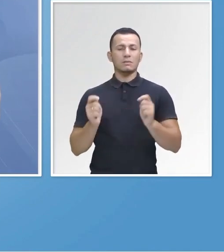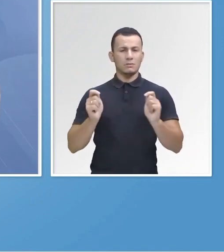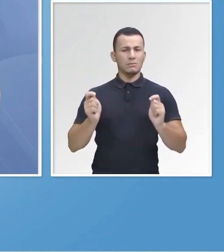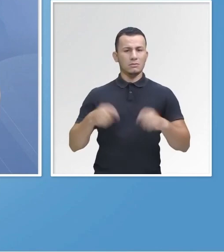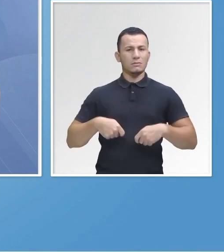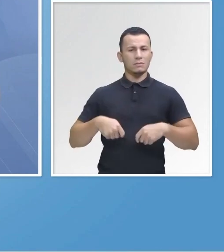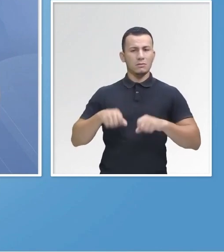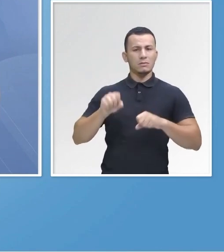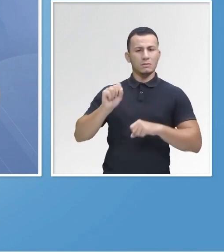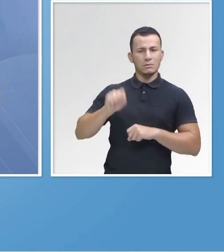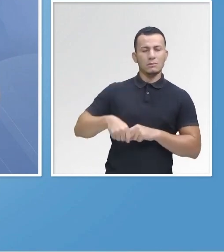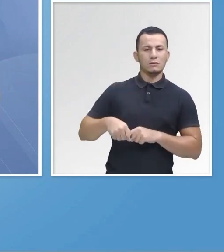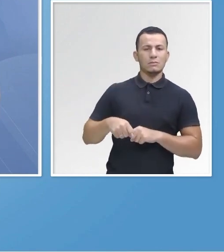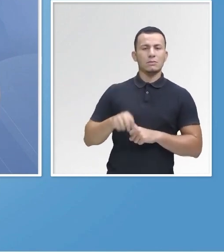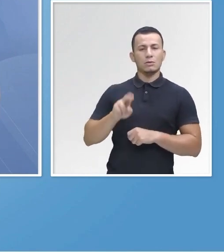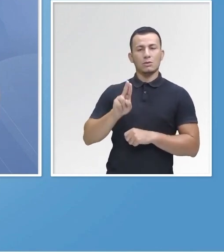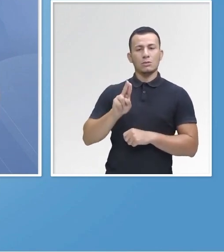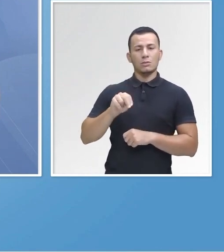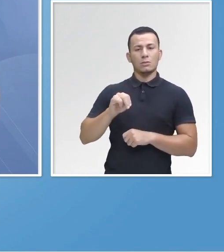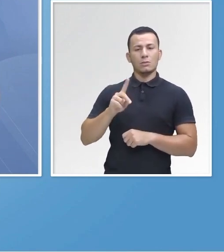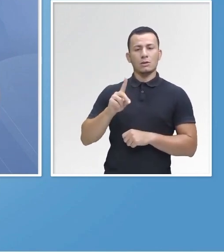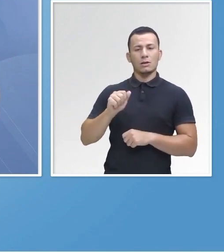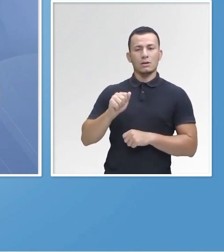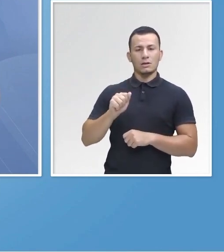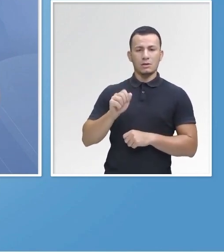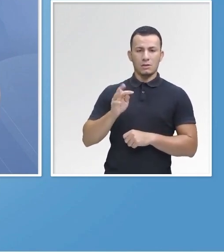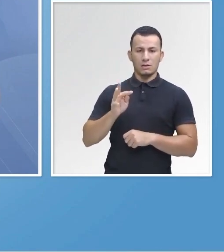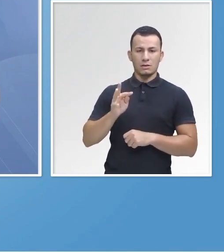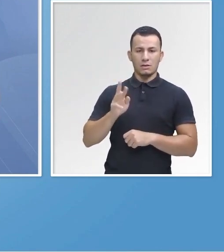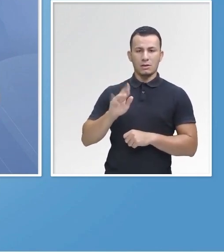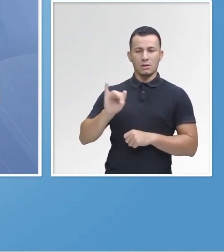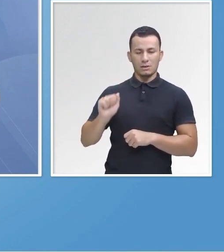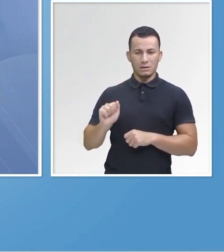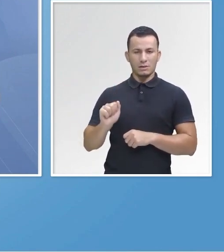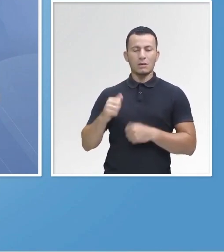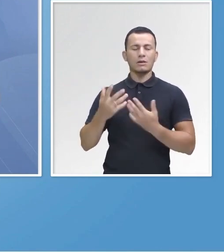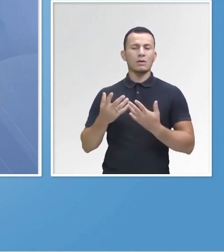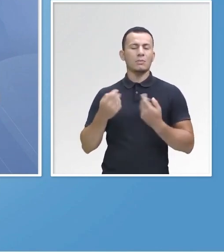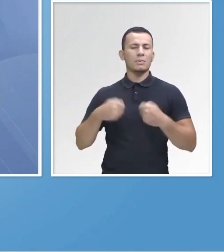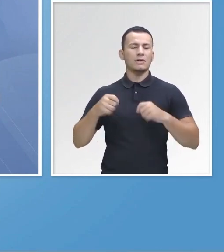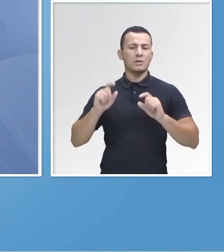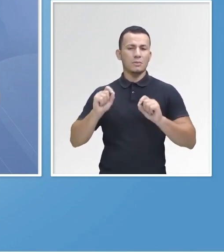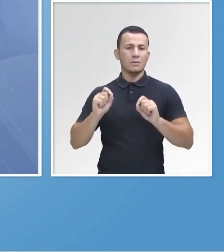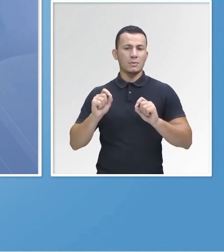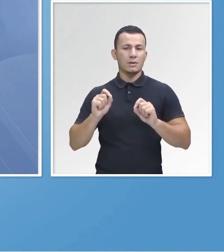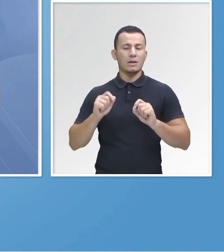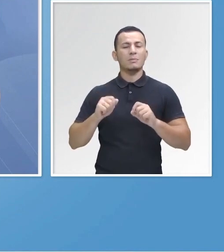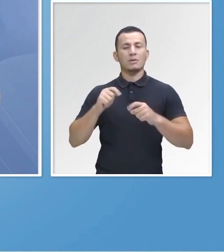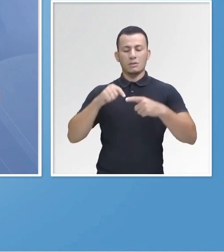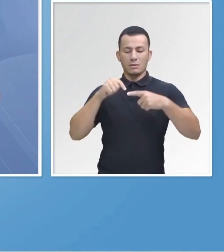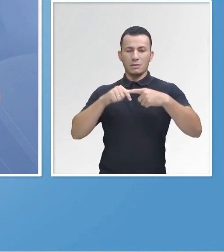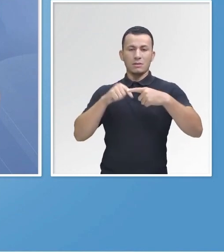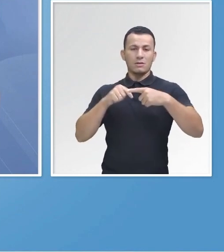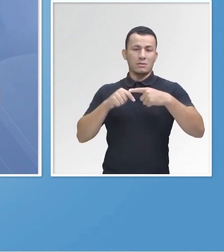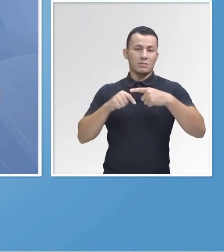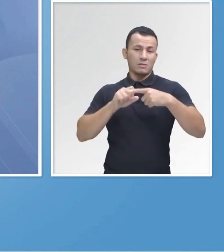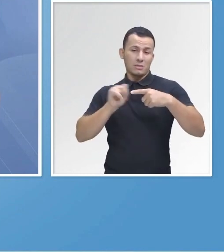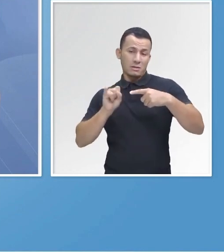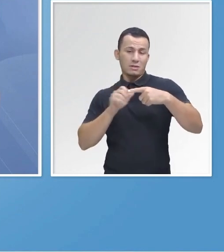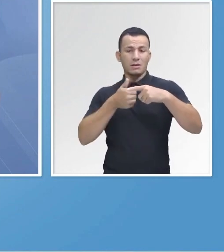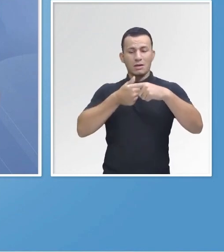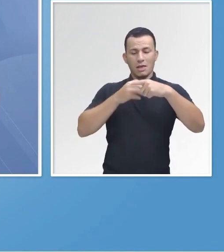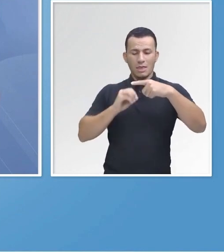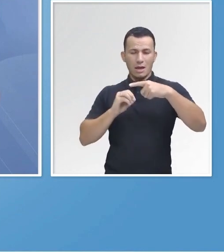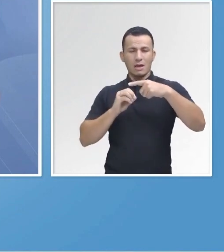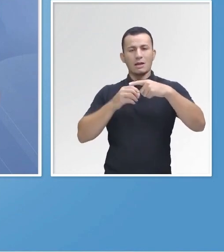que unitárias aí quando ação unitária nós temos fazer o que levar em consideração o denominador se for 10